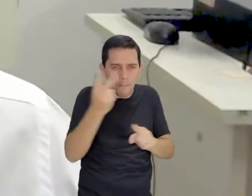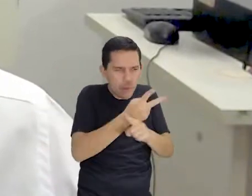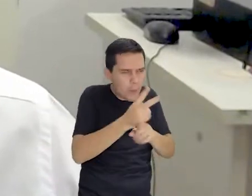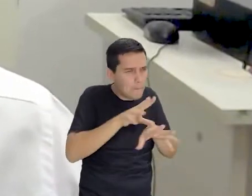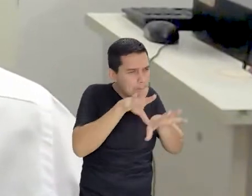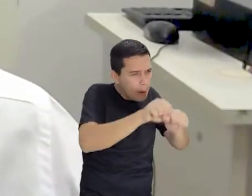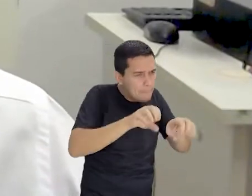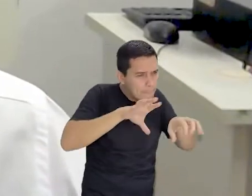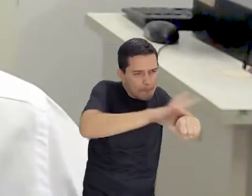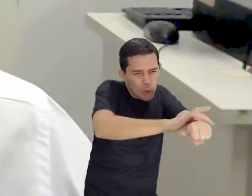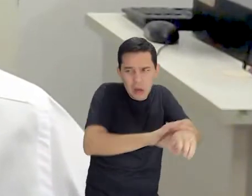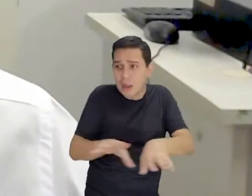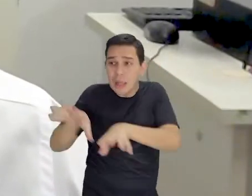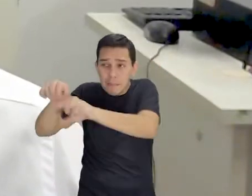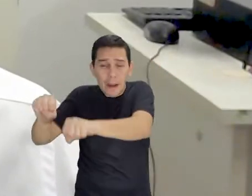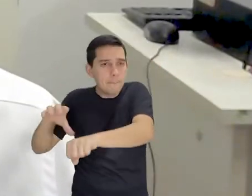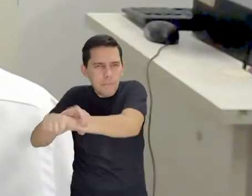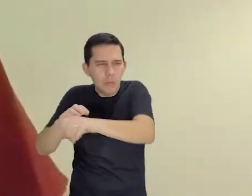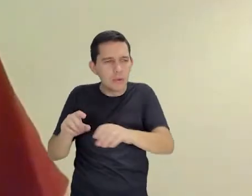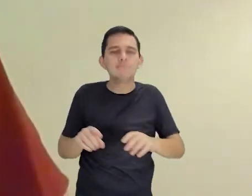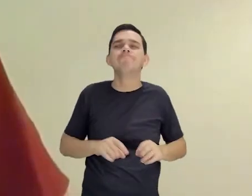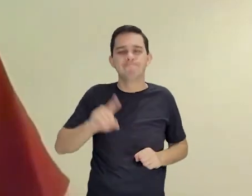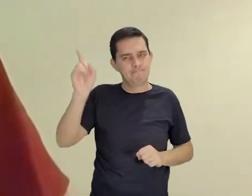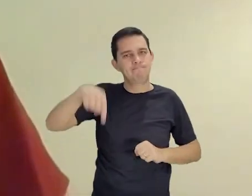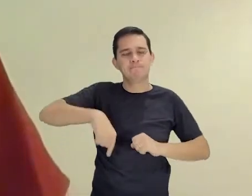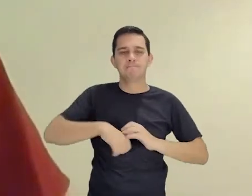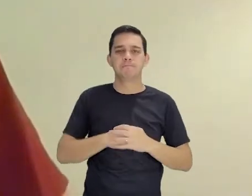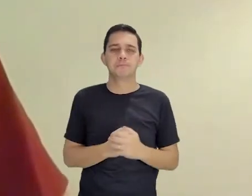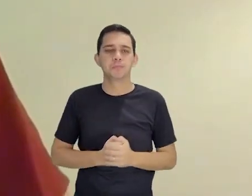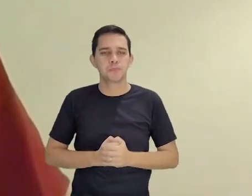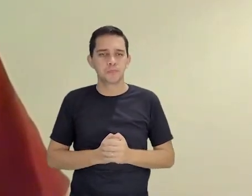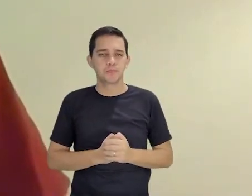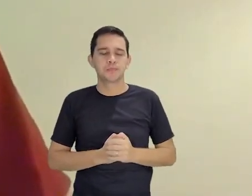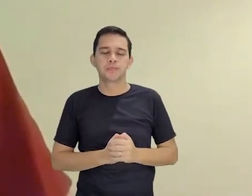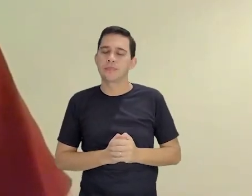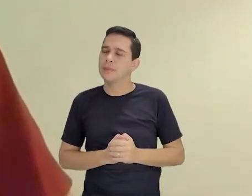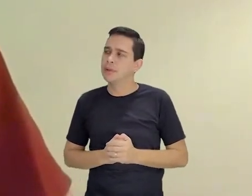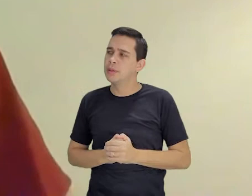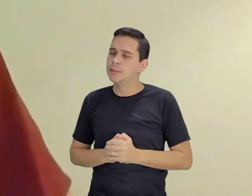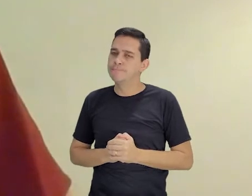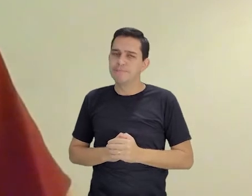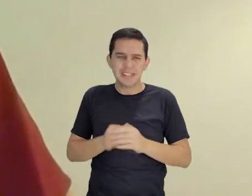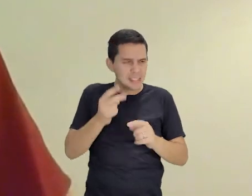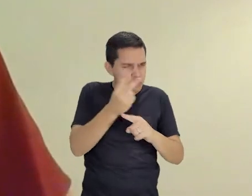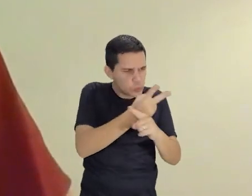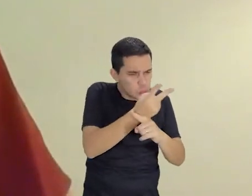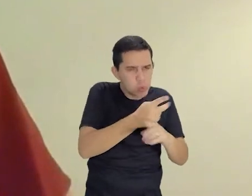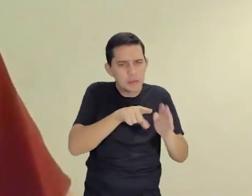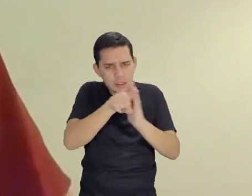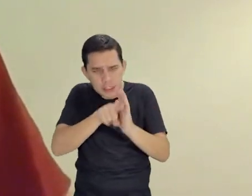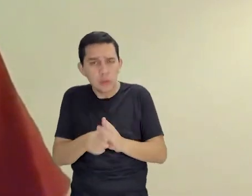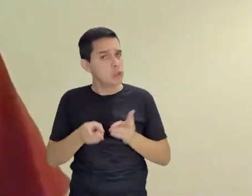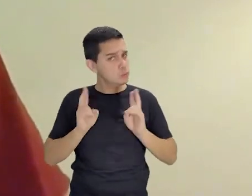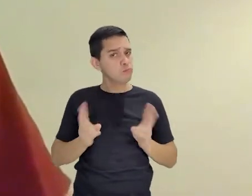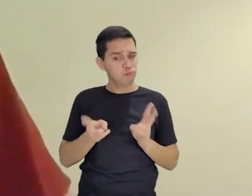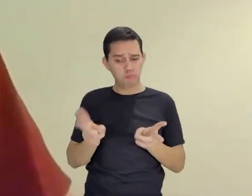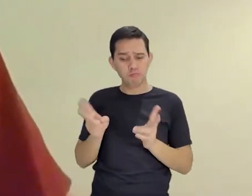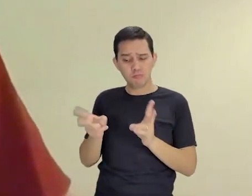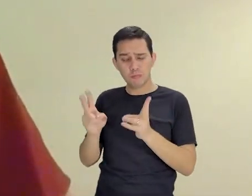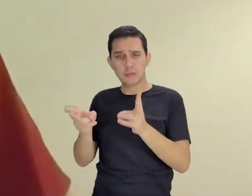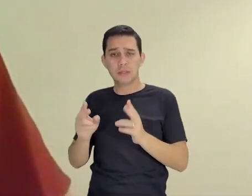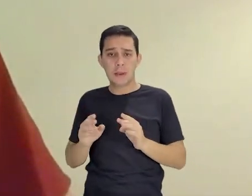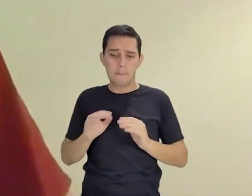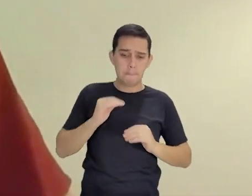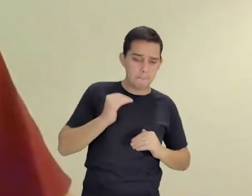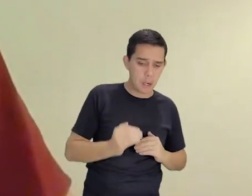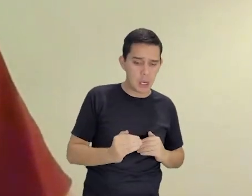essas forças integrantes do sistema. Essa investigação ela ainda segue. A cada